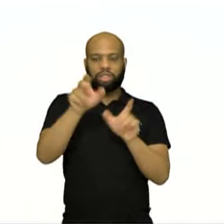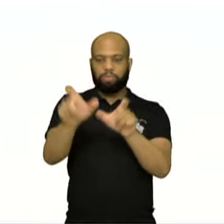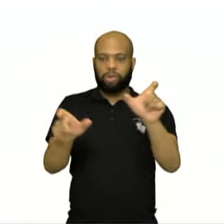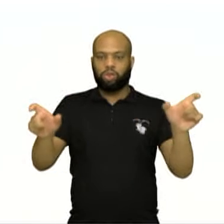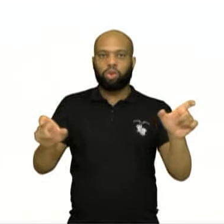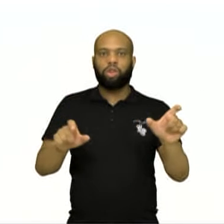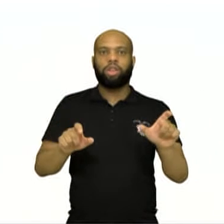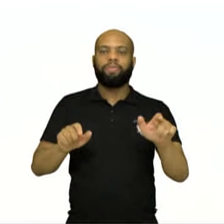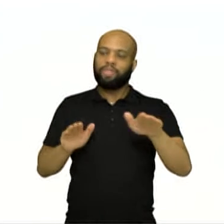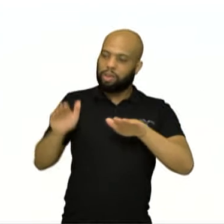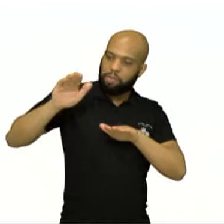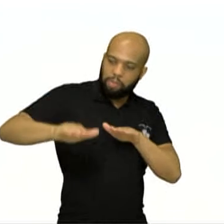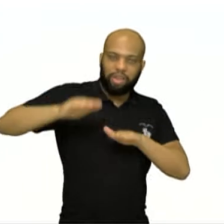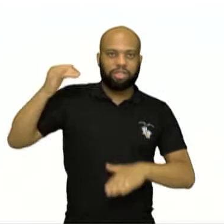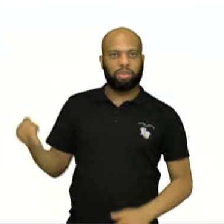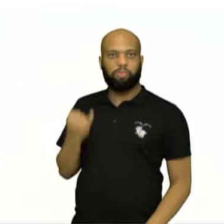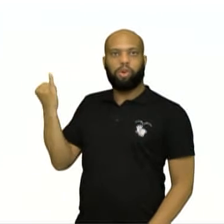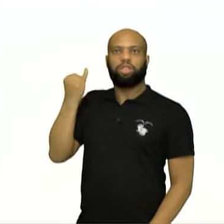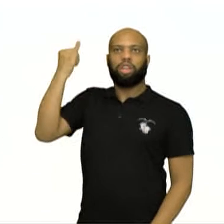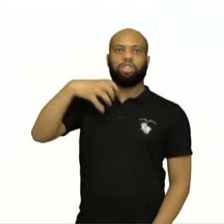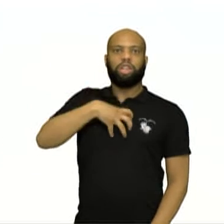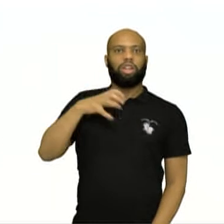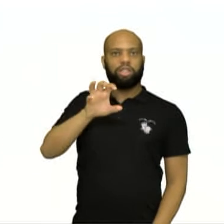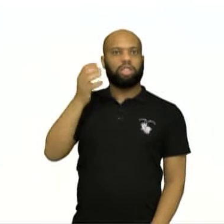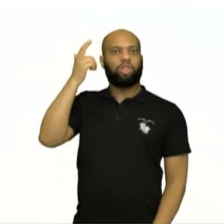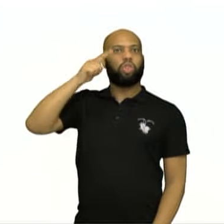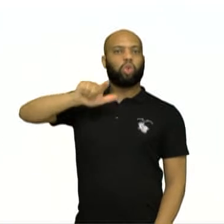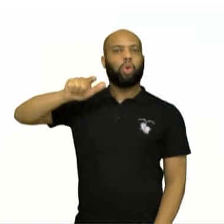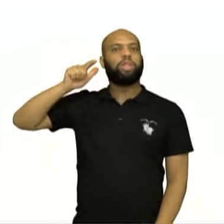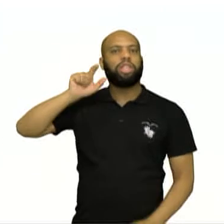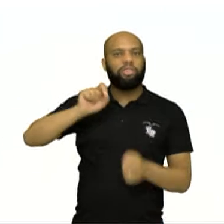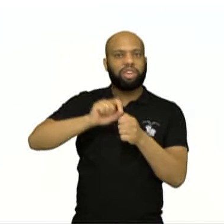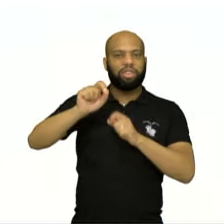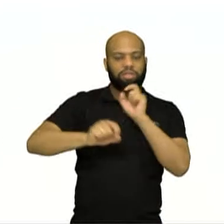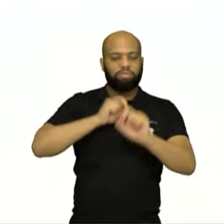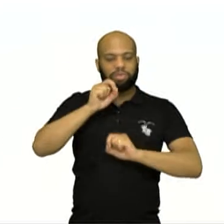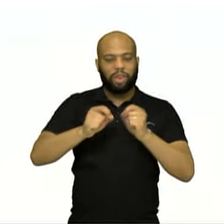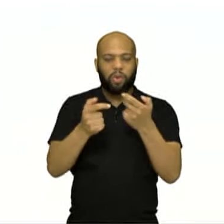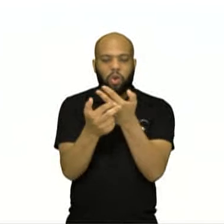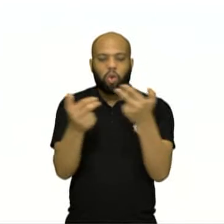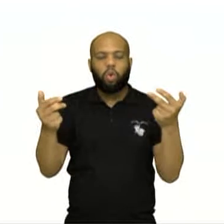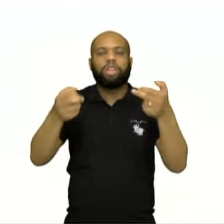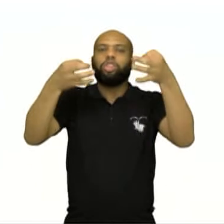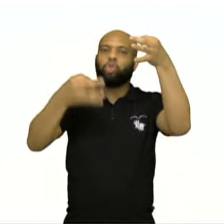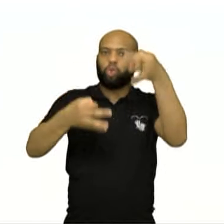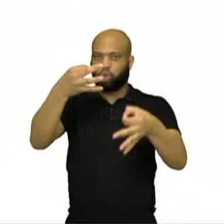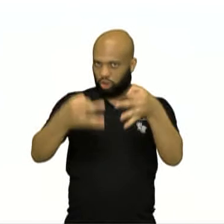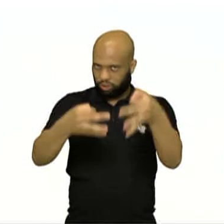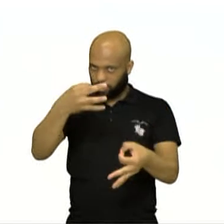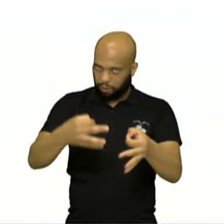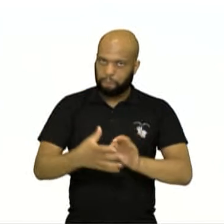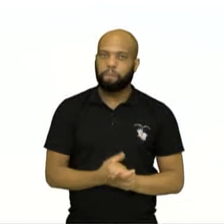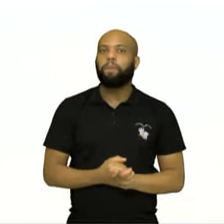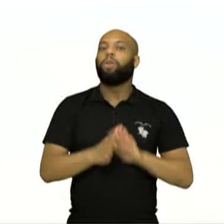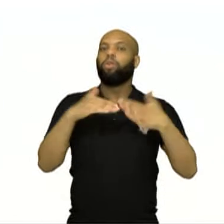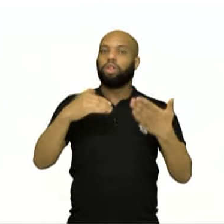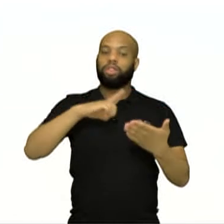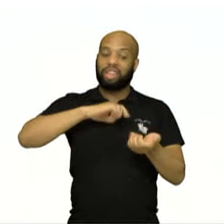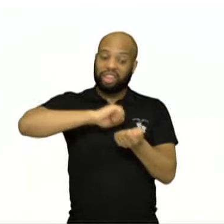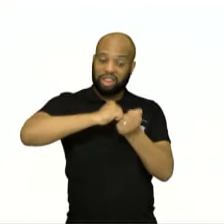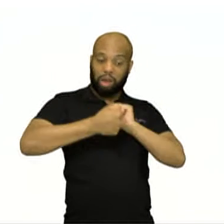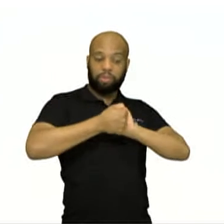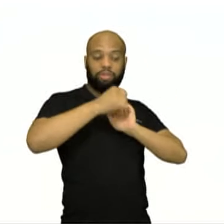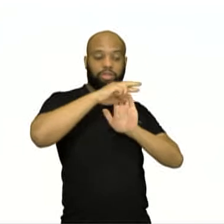um passo importante para tornar situações mais justas. Então, trabalhar com a ideia de justiça envolve adaptar